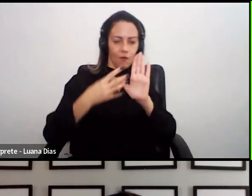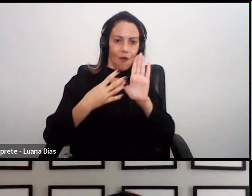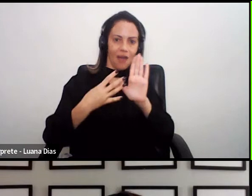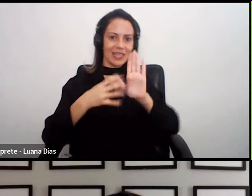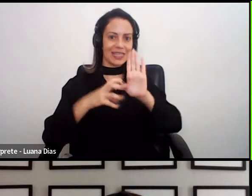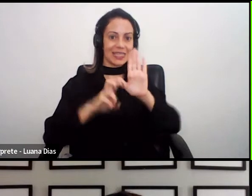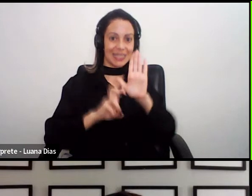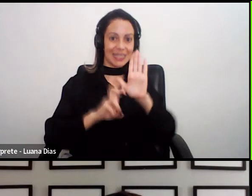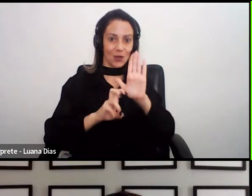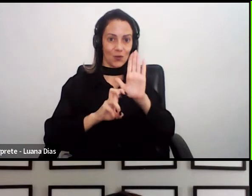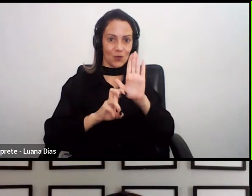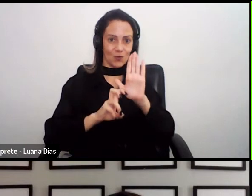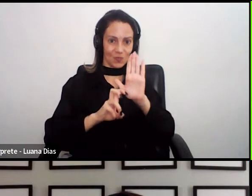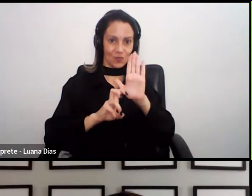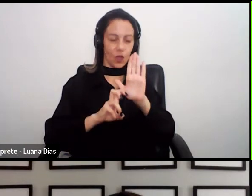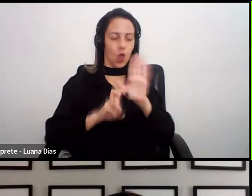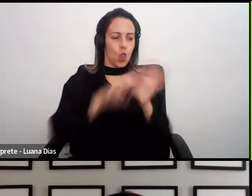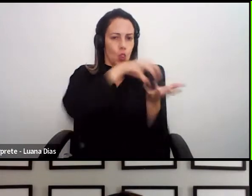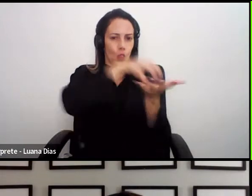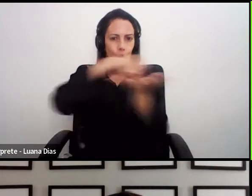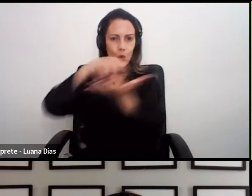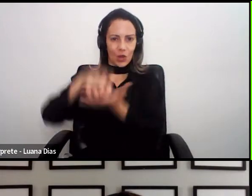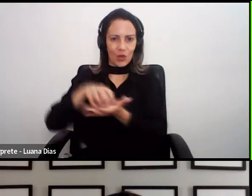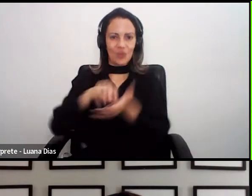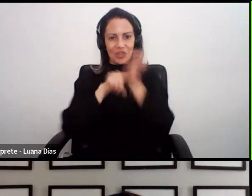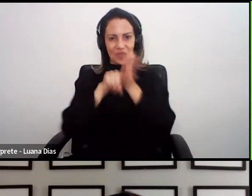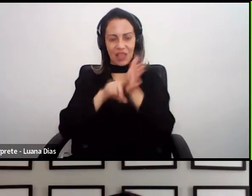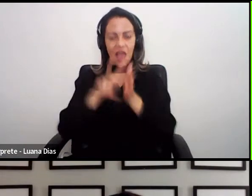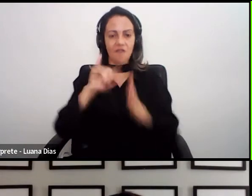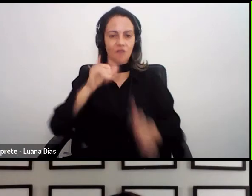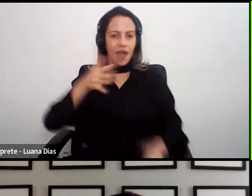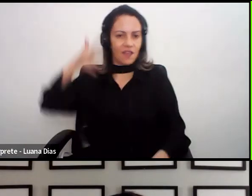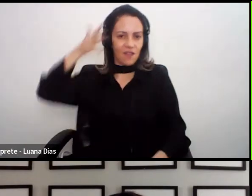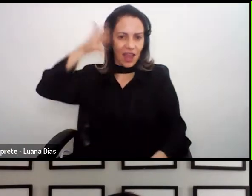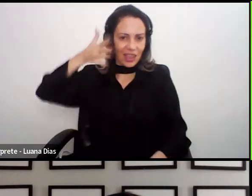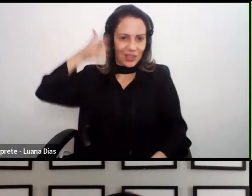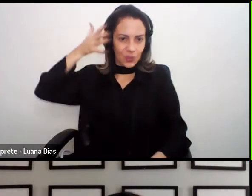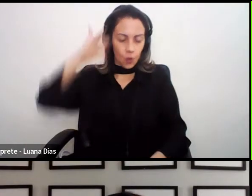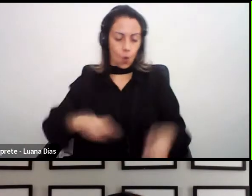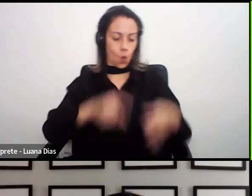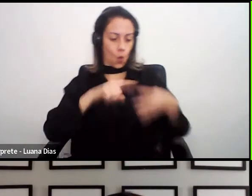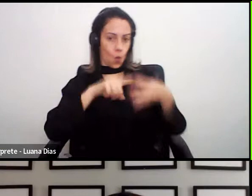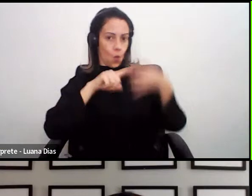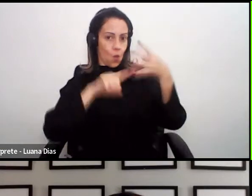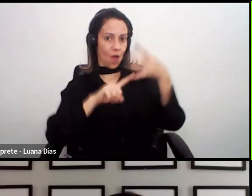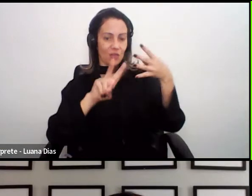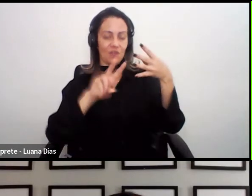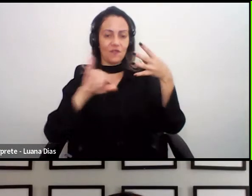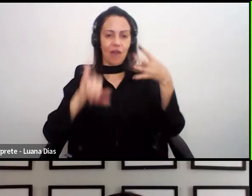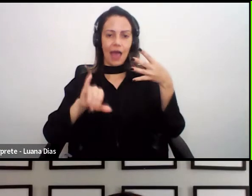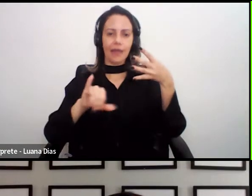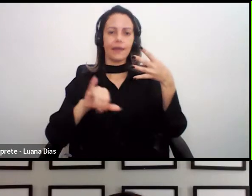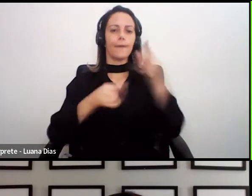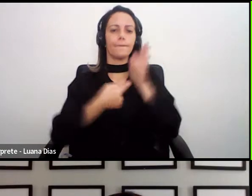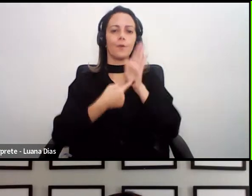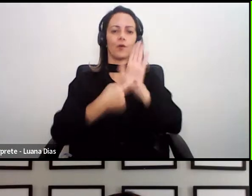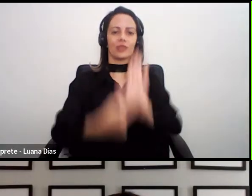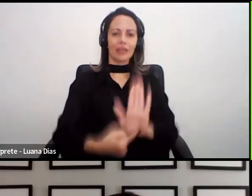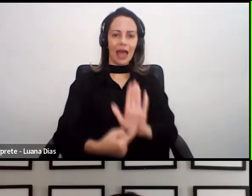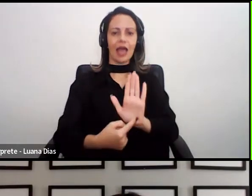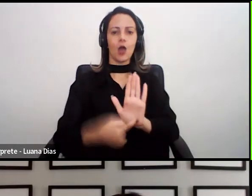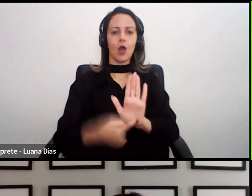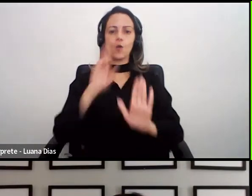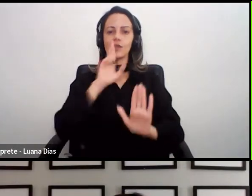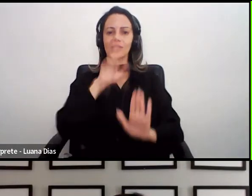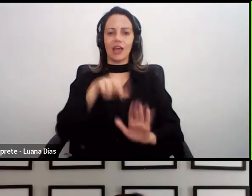5 núcleos de pesquisa que vão estar falando. 4 deles vão apresentar o resultado final da pesquisa